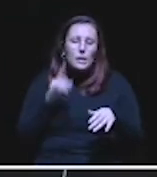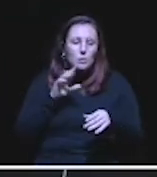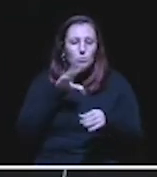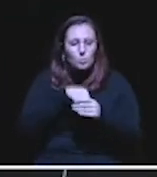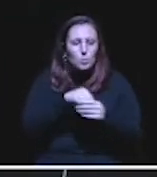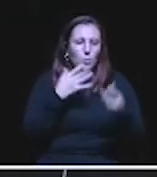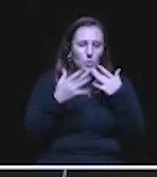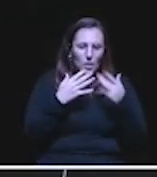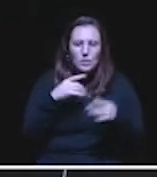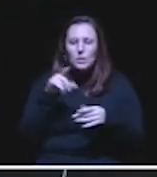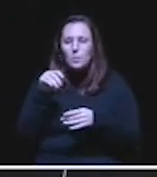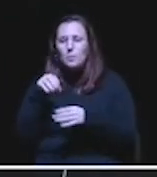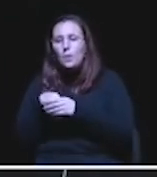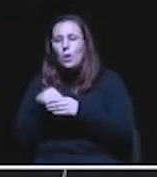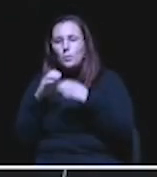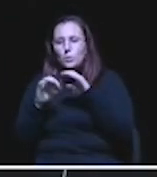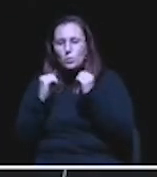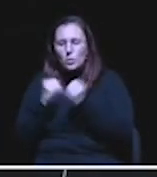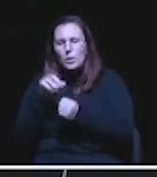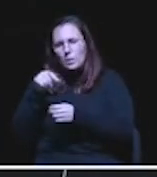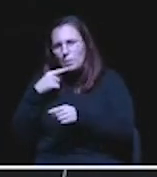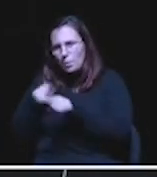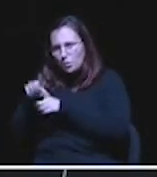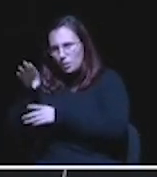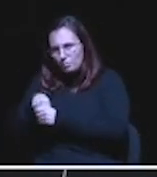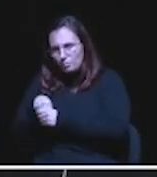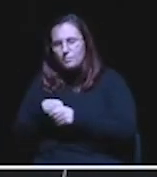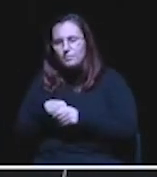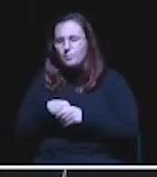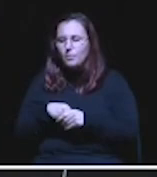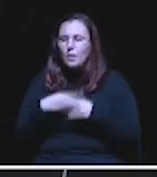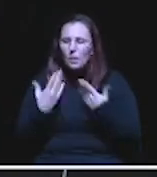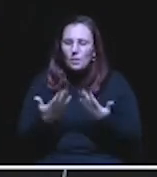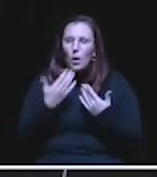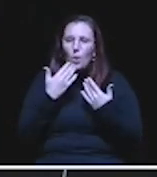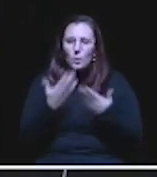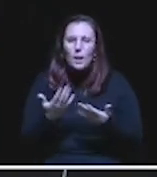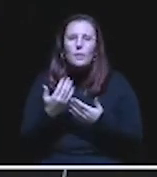para a comunicação social e é válido aqui para a política também. Por isso, o meu muito obrigada àquela Brasil.